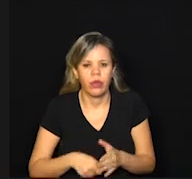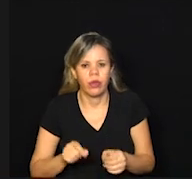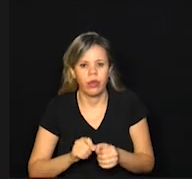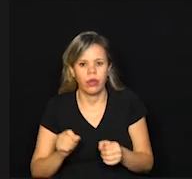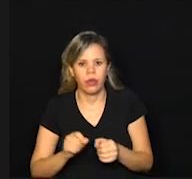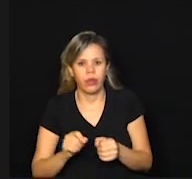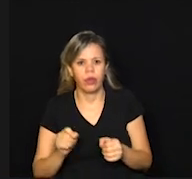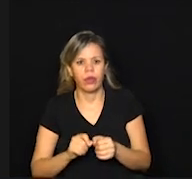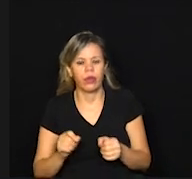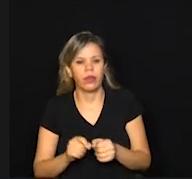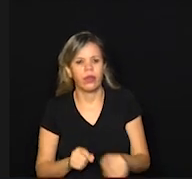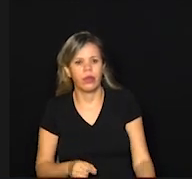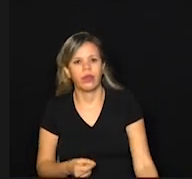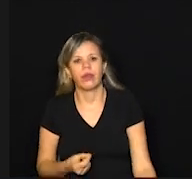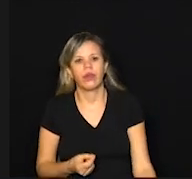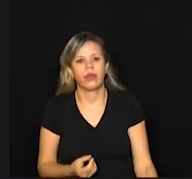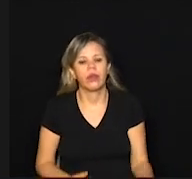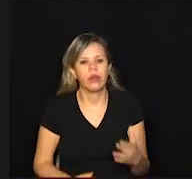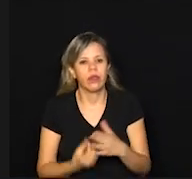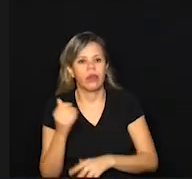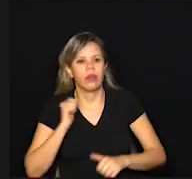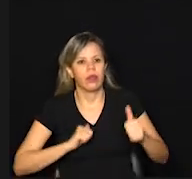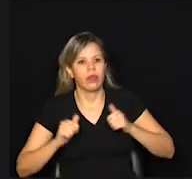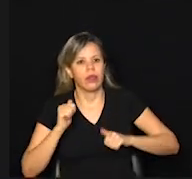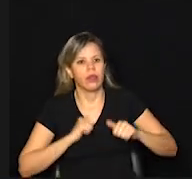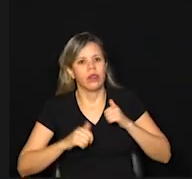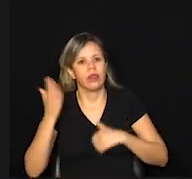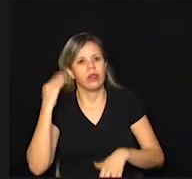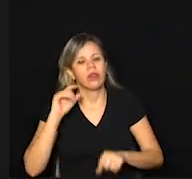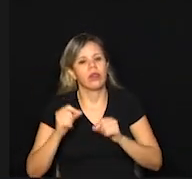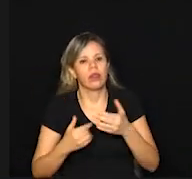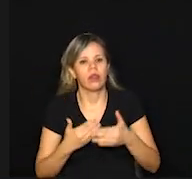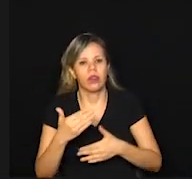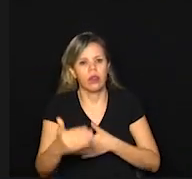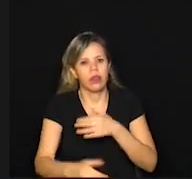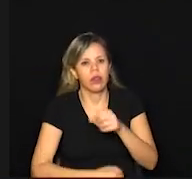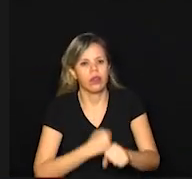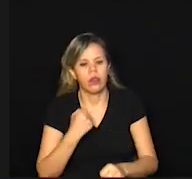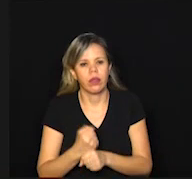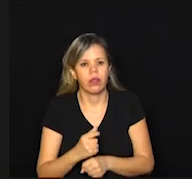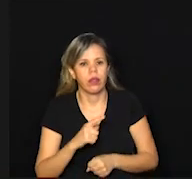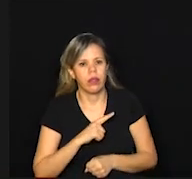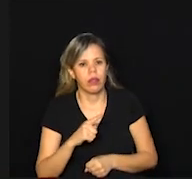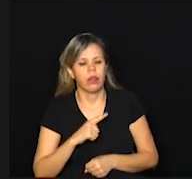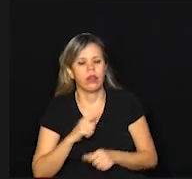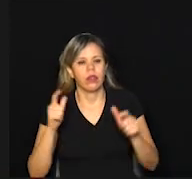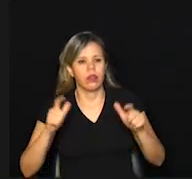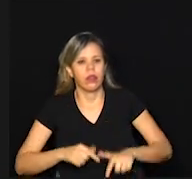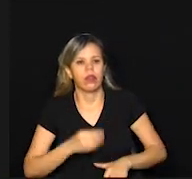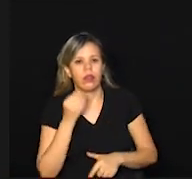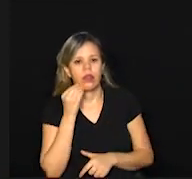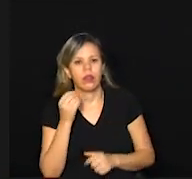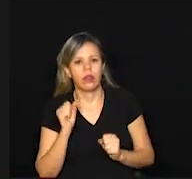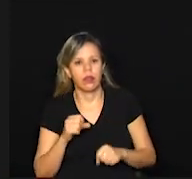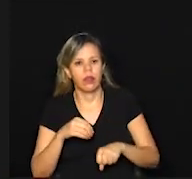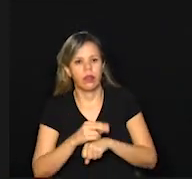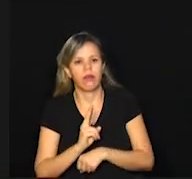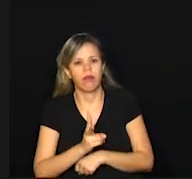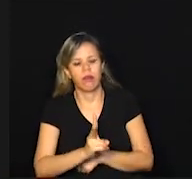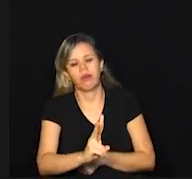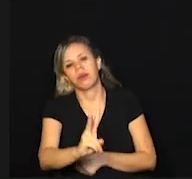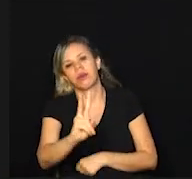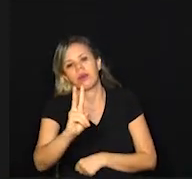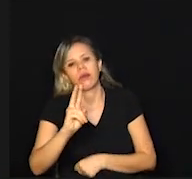né criando uma ansiedade para saber se no próximo ano teremos teremos um espaço para poder seguir